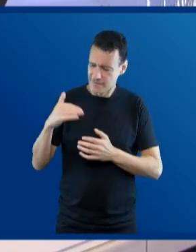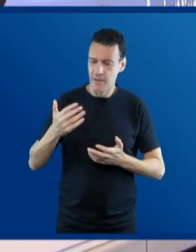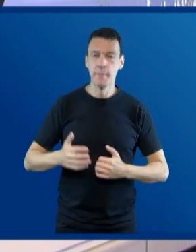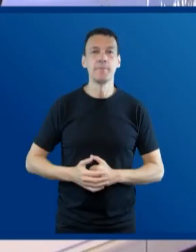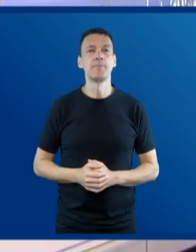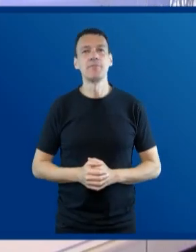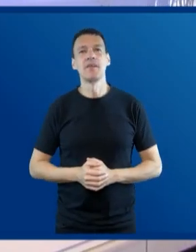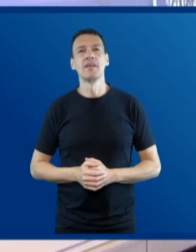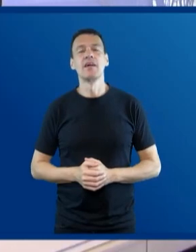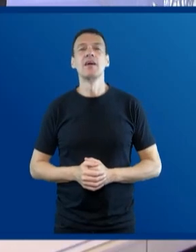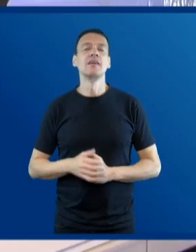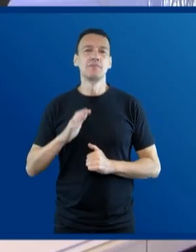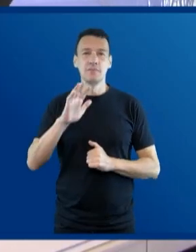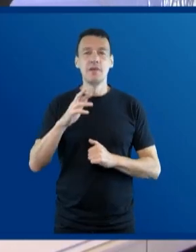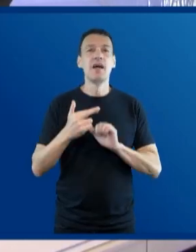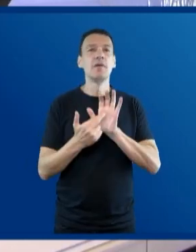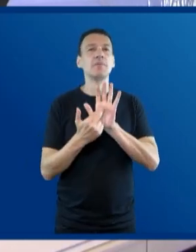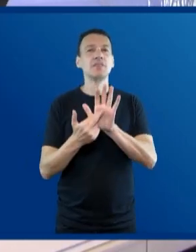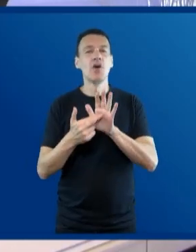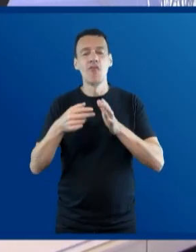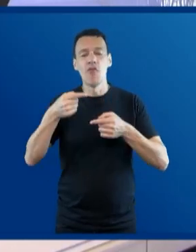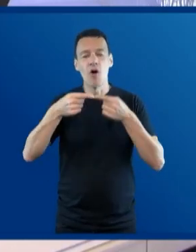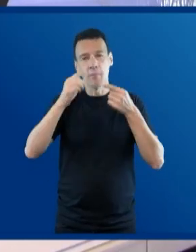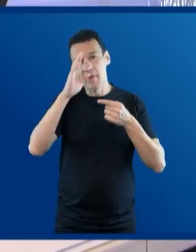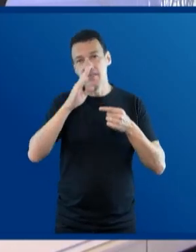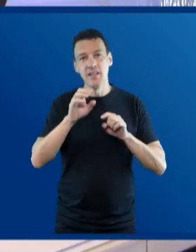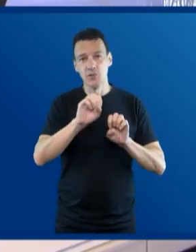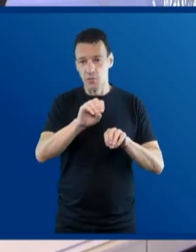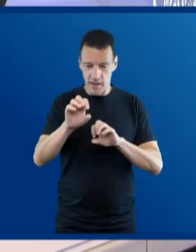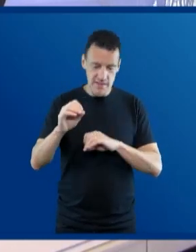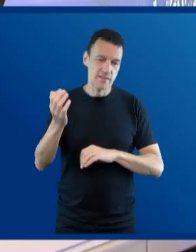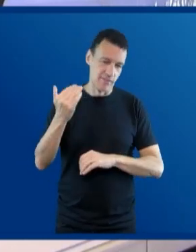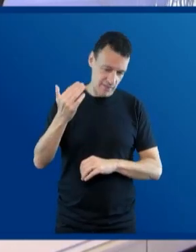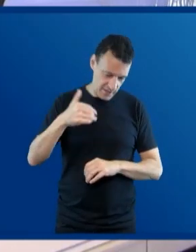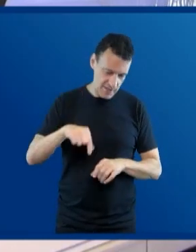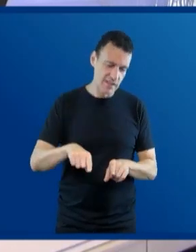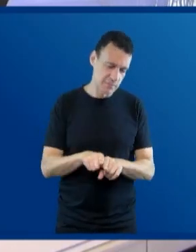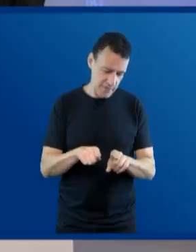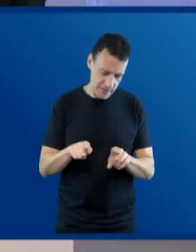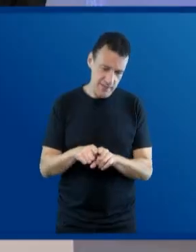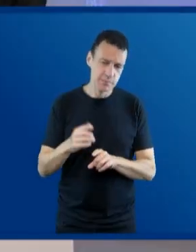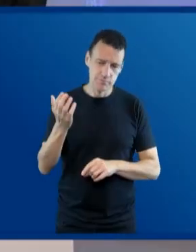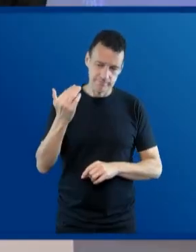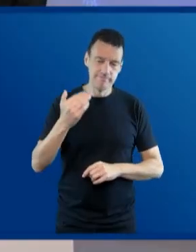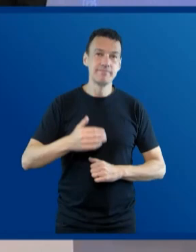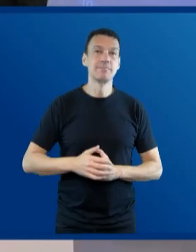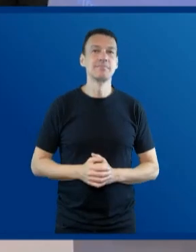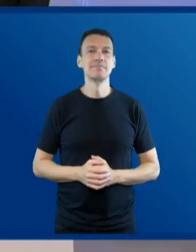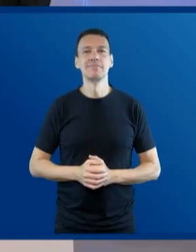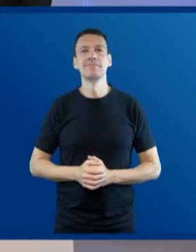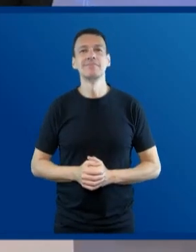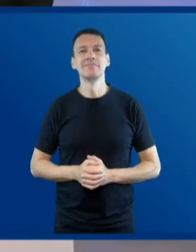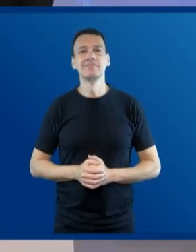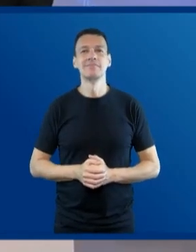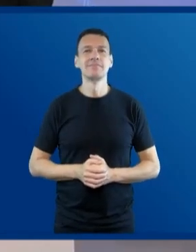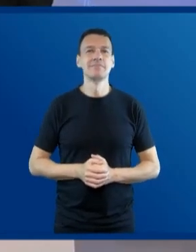Representantes do Fórum Brasileiro de Educação, vem para cá, representantes do Fórum. Vem aqui também a